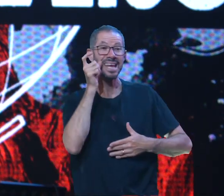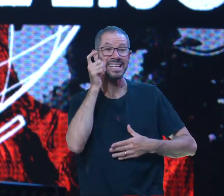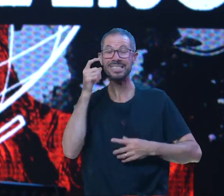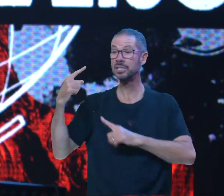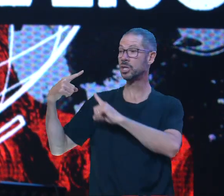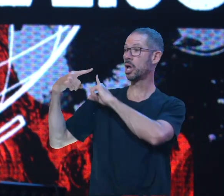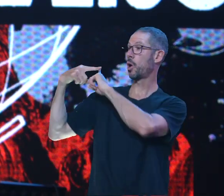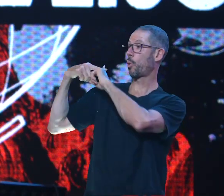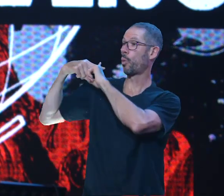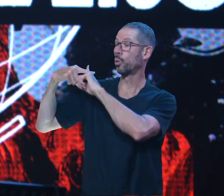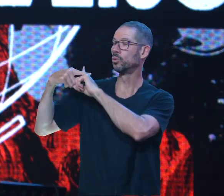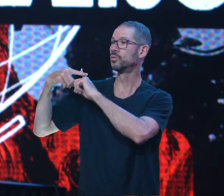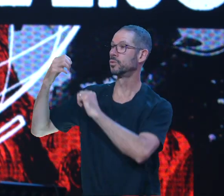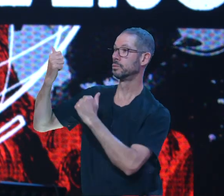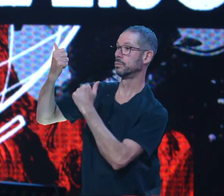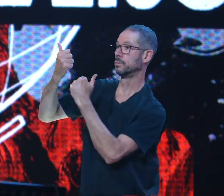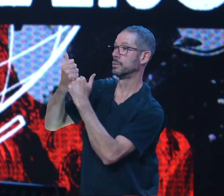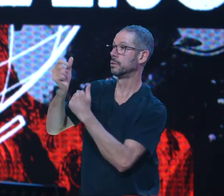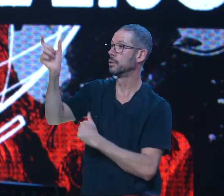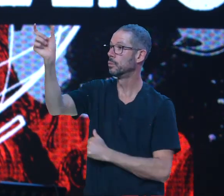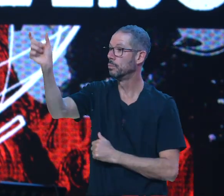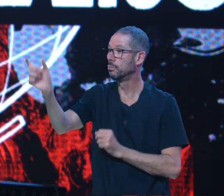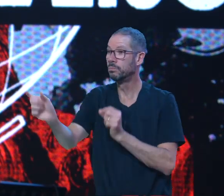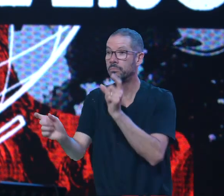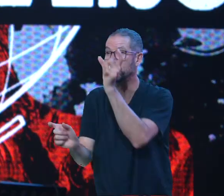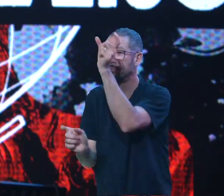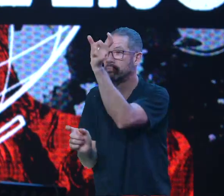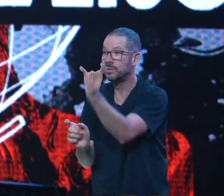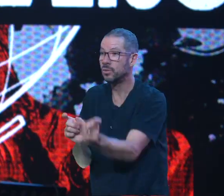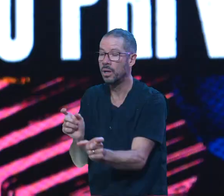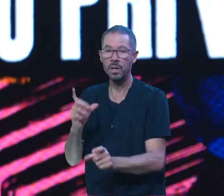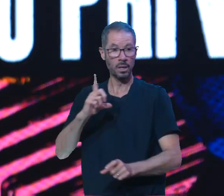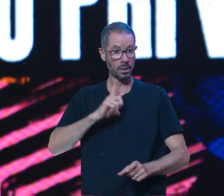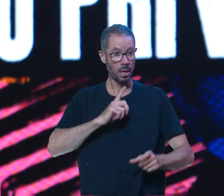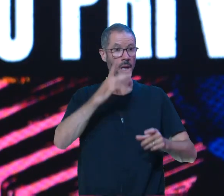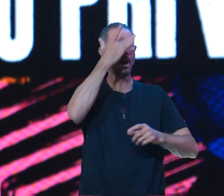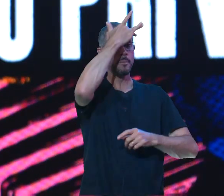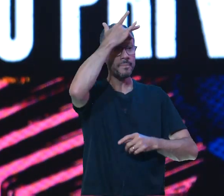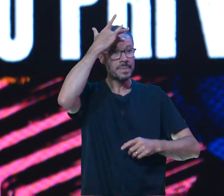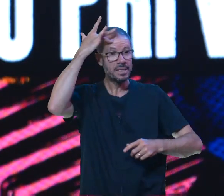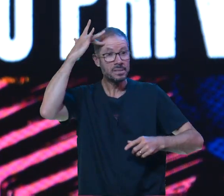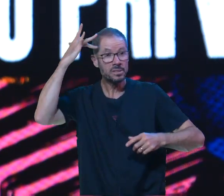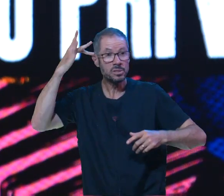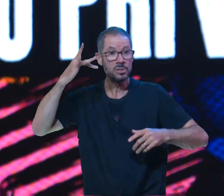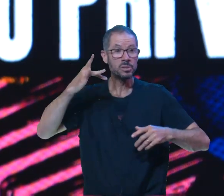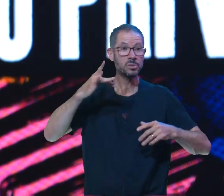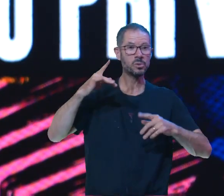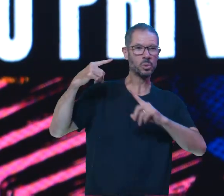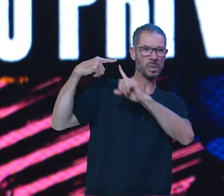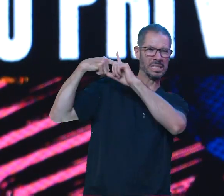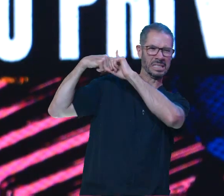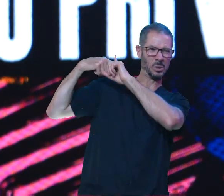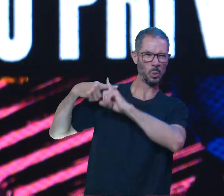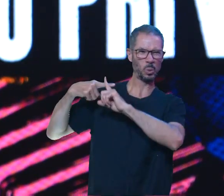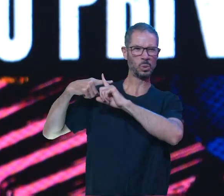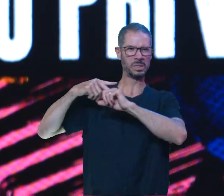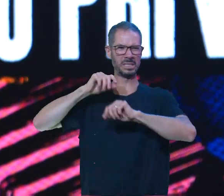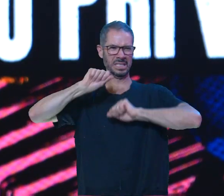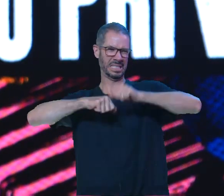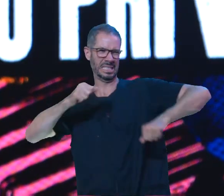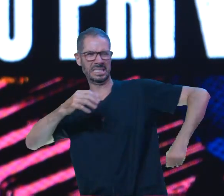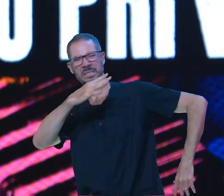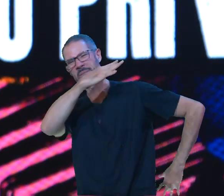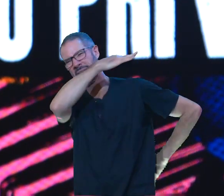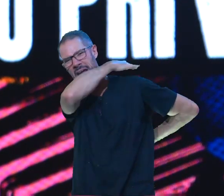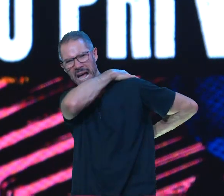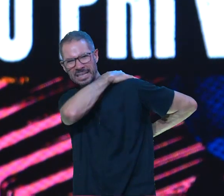a cruz de outra pessoa. E tem gente por aí arrastando um monte de cruz amarrada nas costas, quando devia